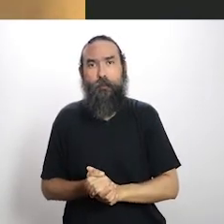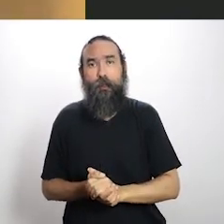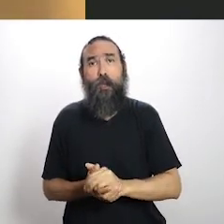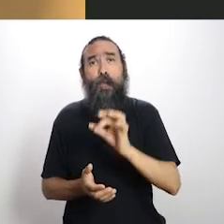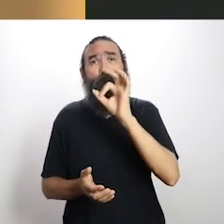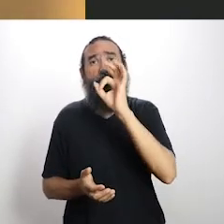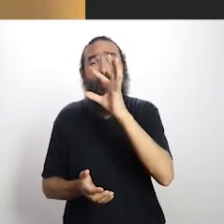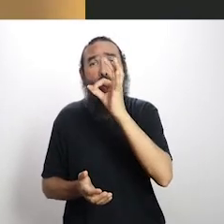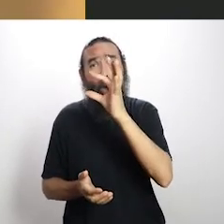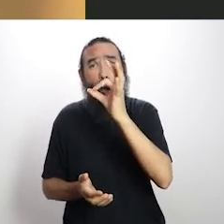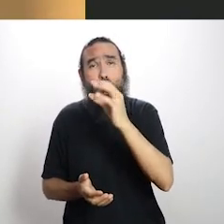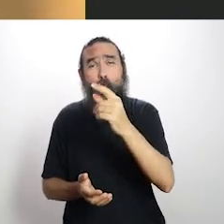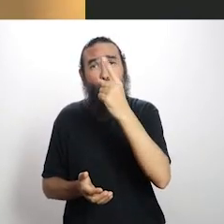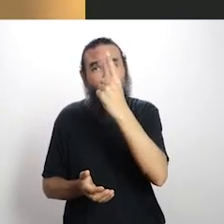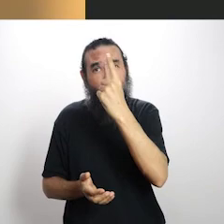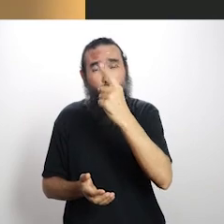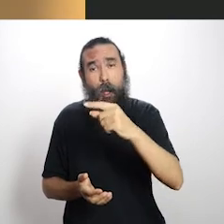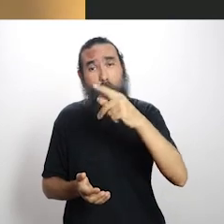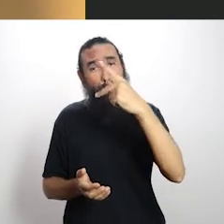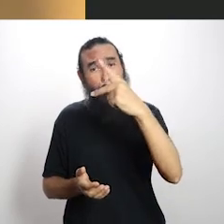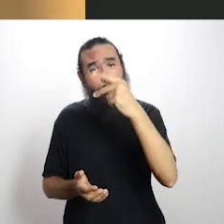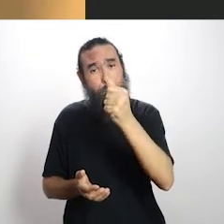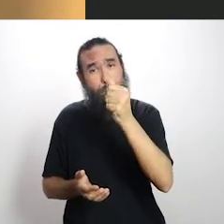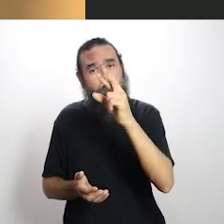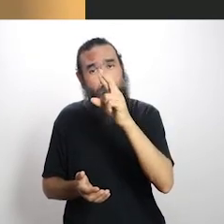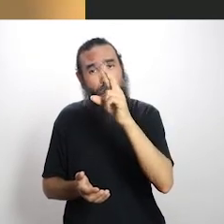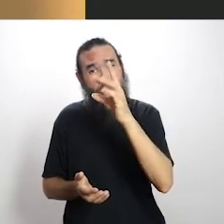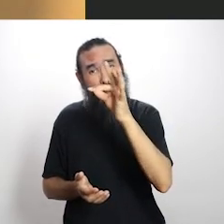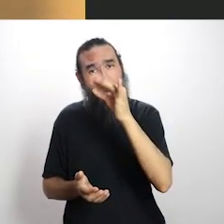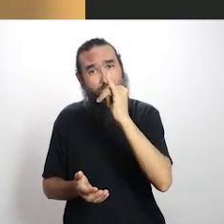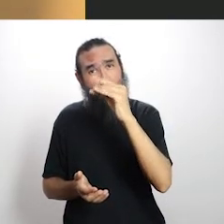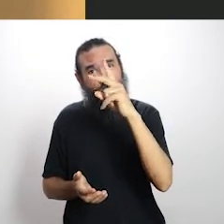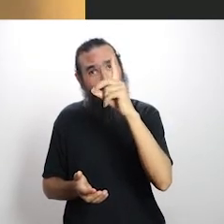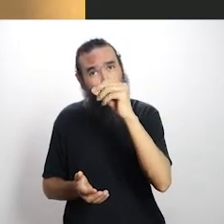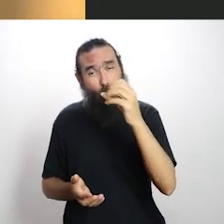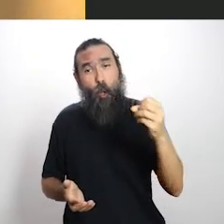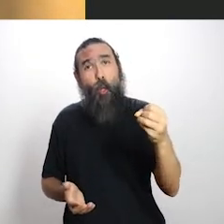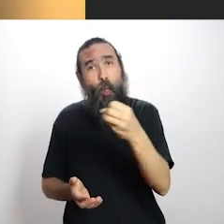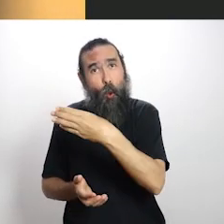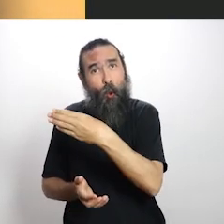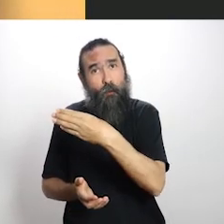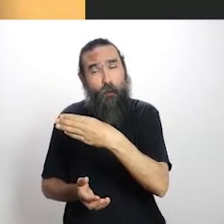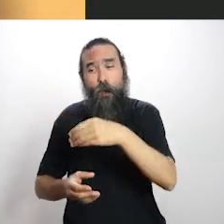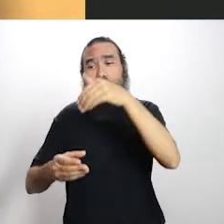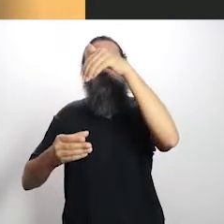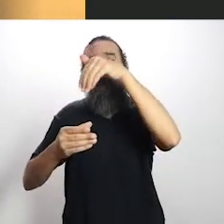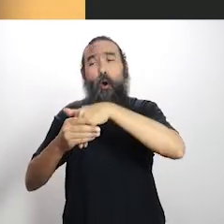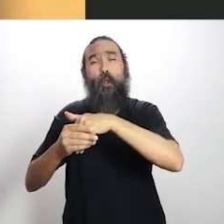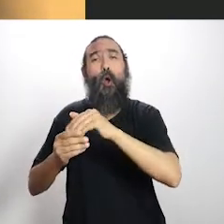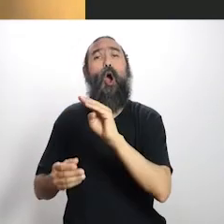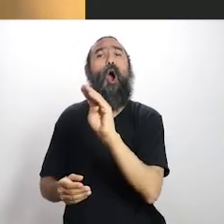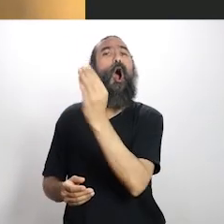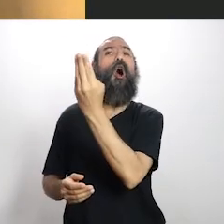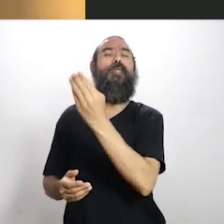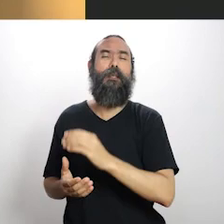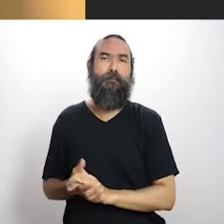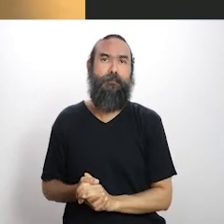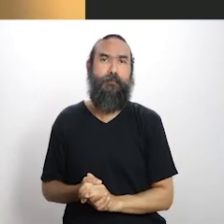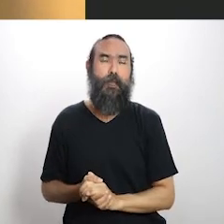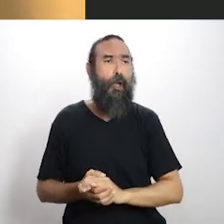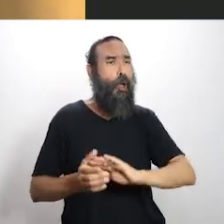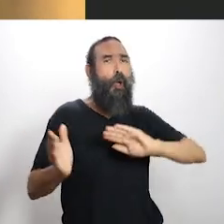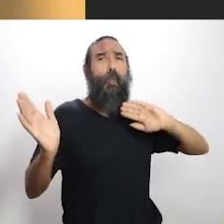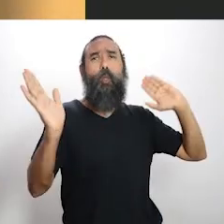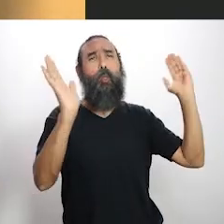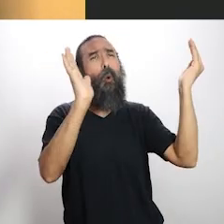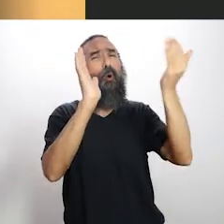Senado foi unânime então é uma lei que reconhece a grandeza e a importância da cultura é uma lei que traz em